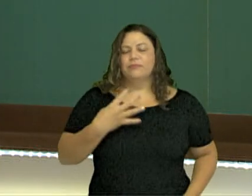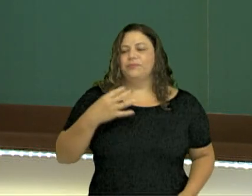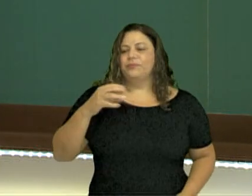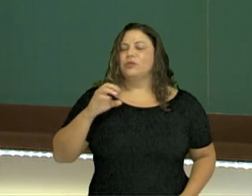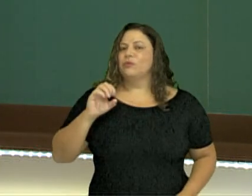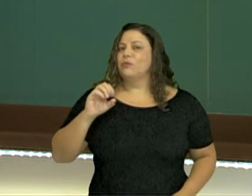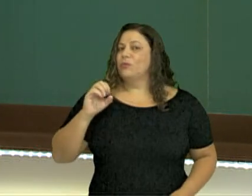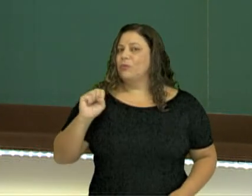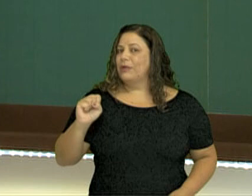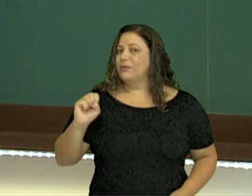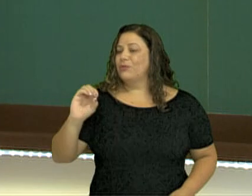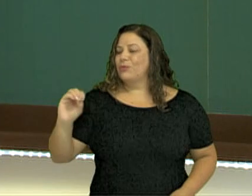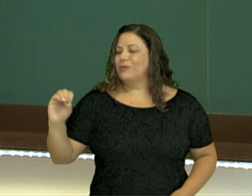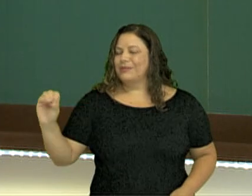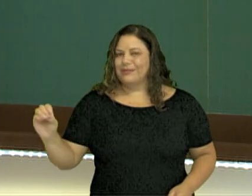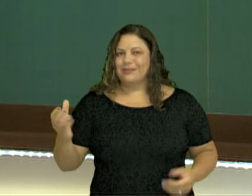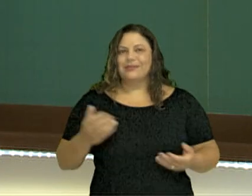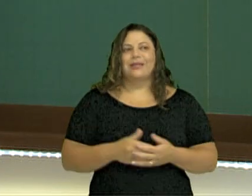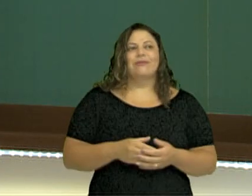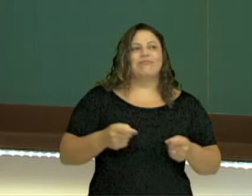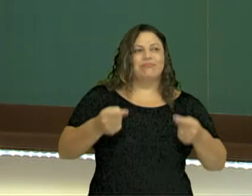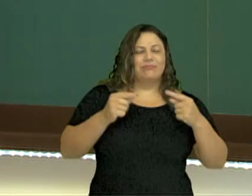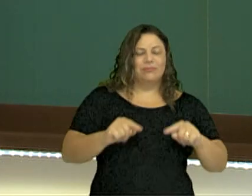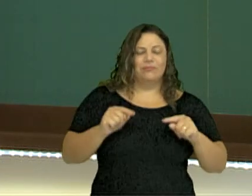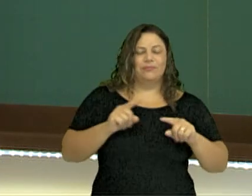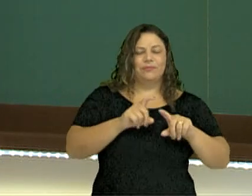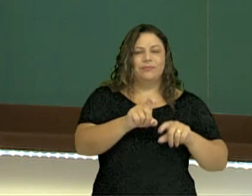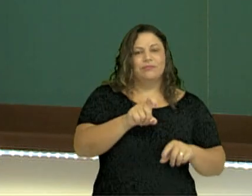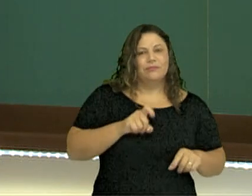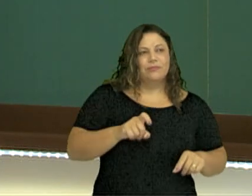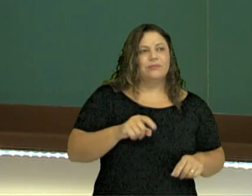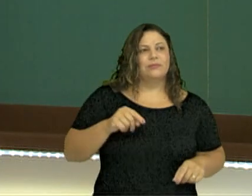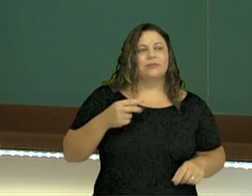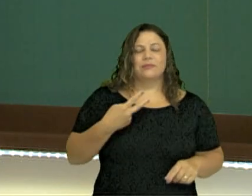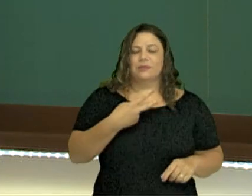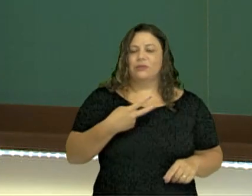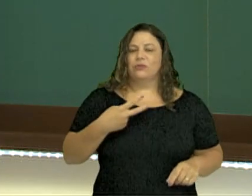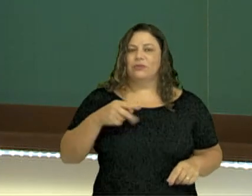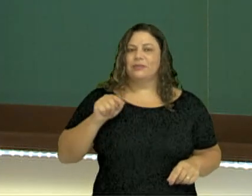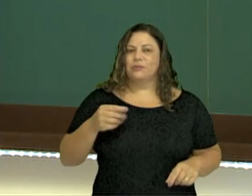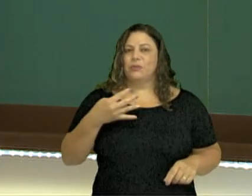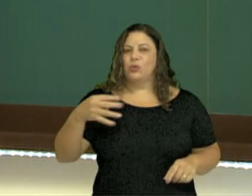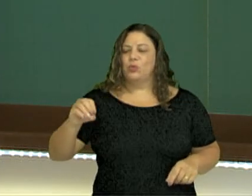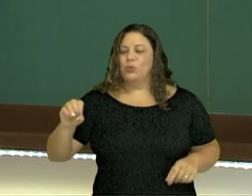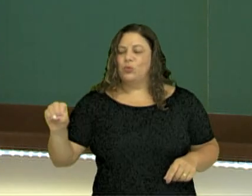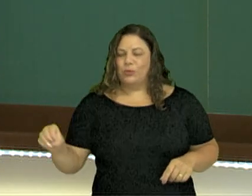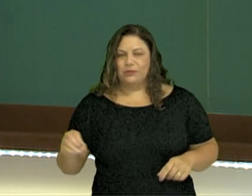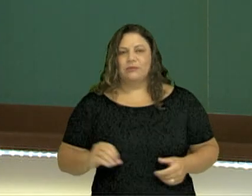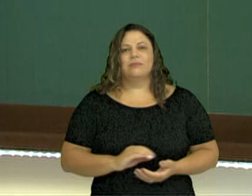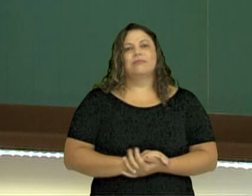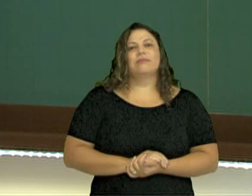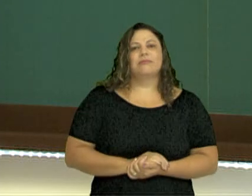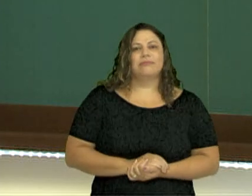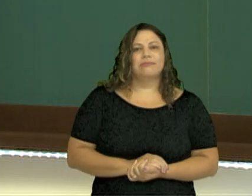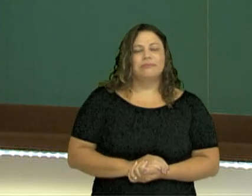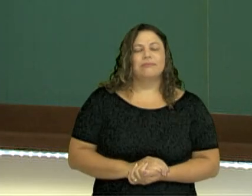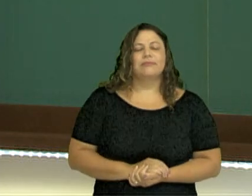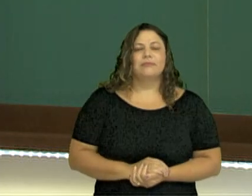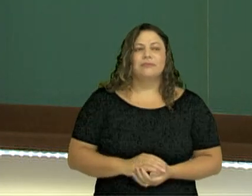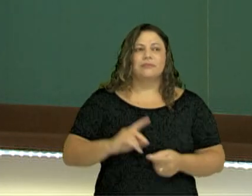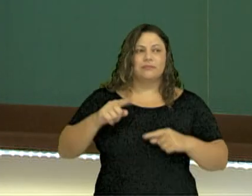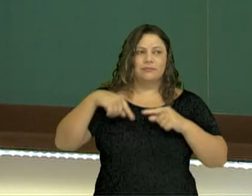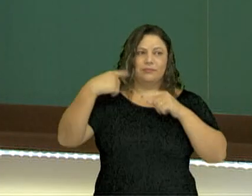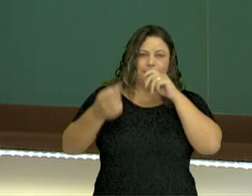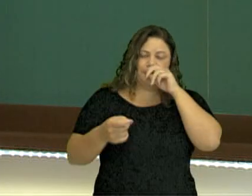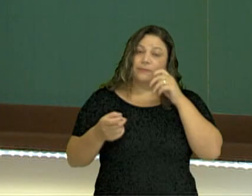100, 480 mil. O 20 passa dividindo, portanto, o x é 2.400. Indo para